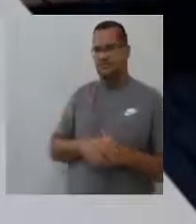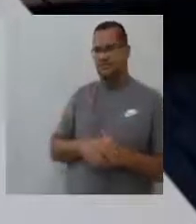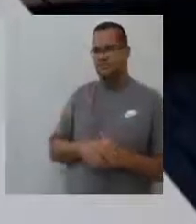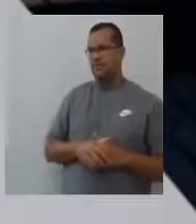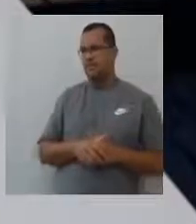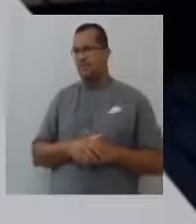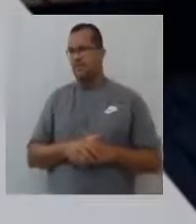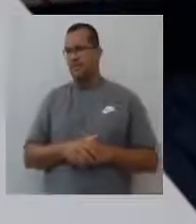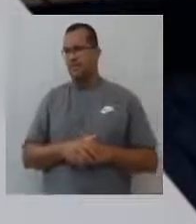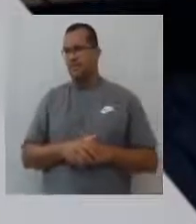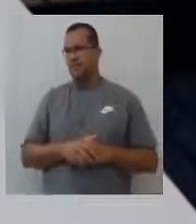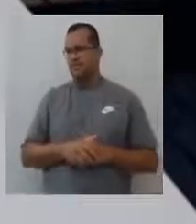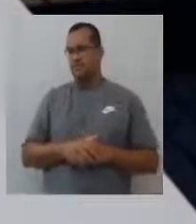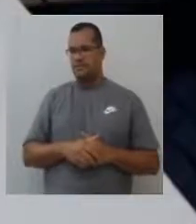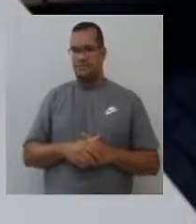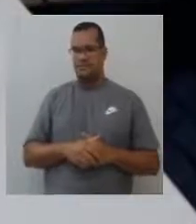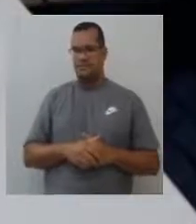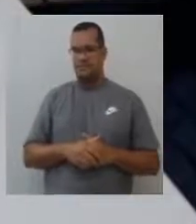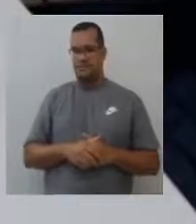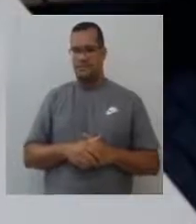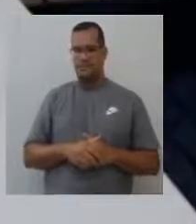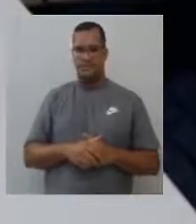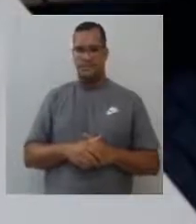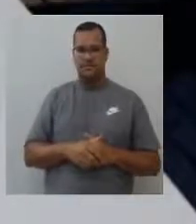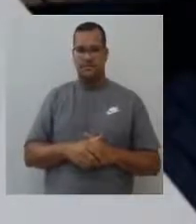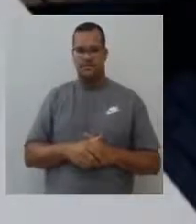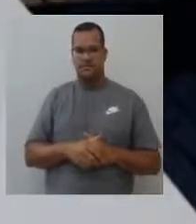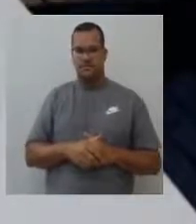aí da Missão Impossível?